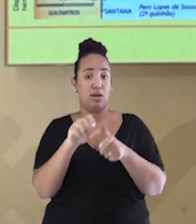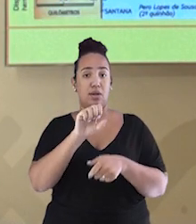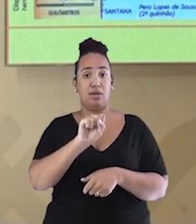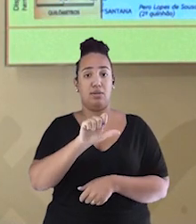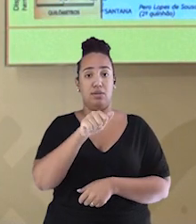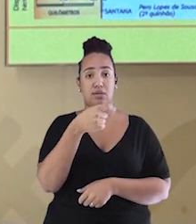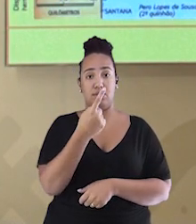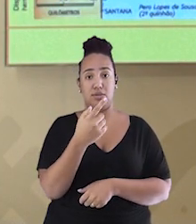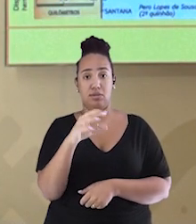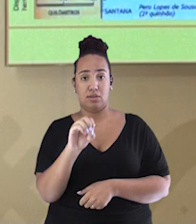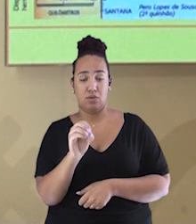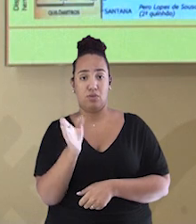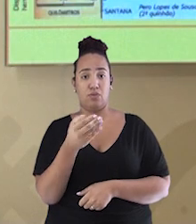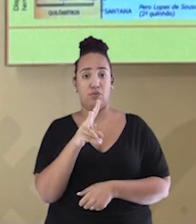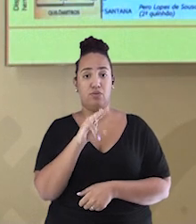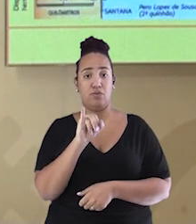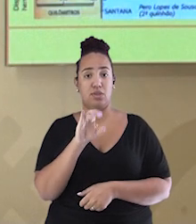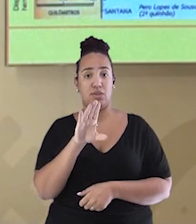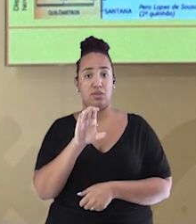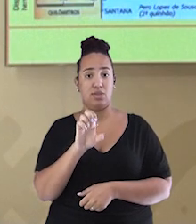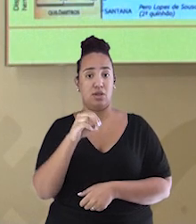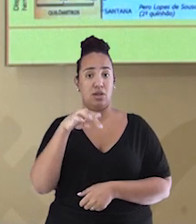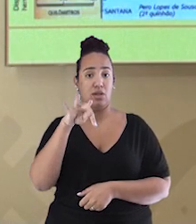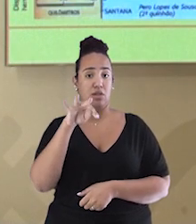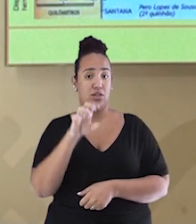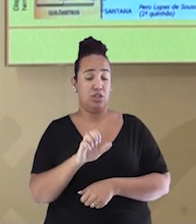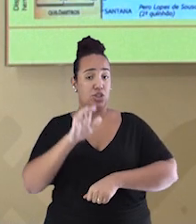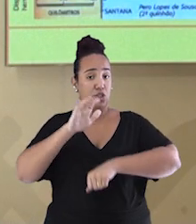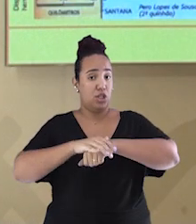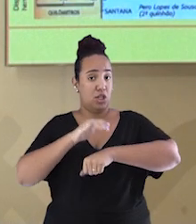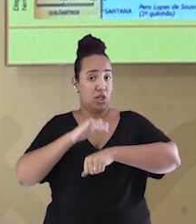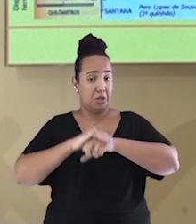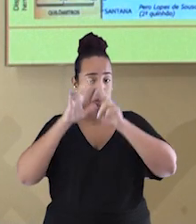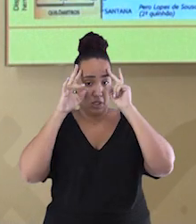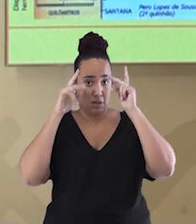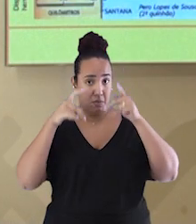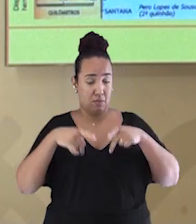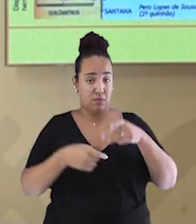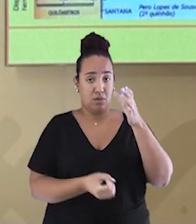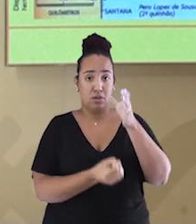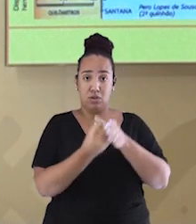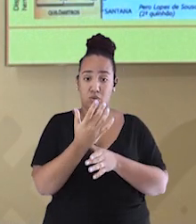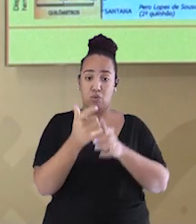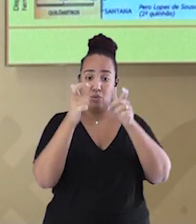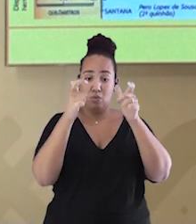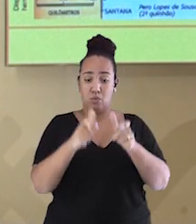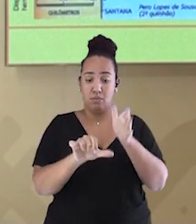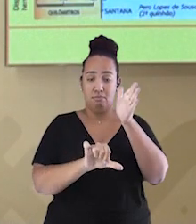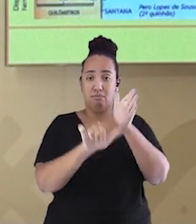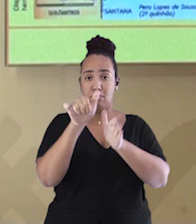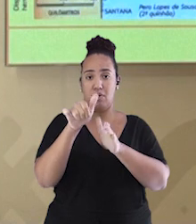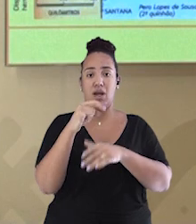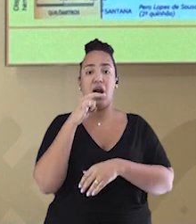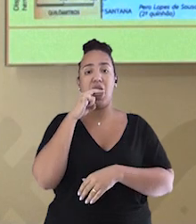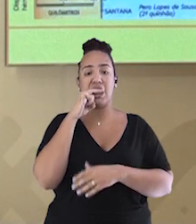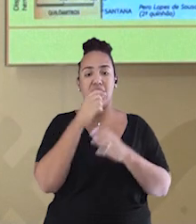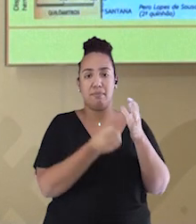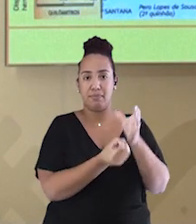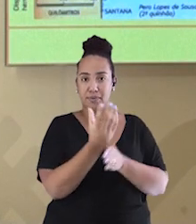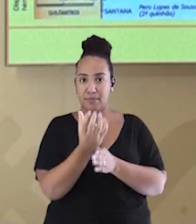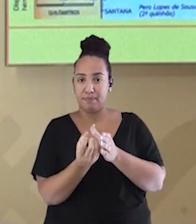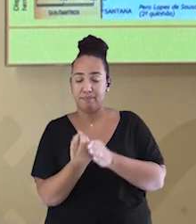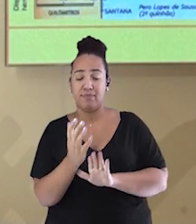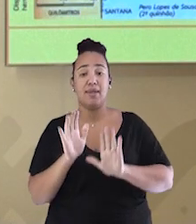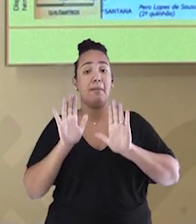ele próprio construiu o primeiro engenho de açúcar. Mas foi no Nordeste, principalmente nas capitanias